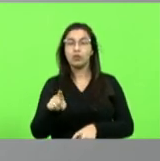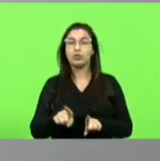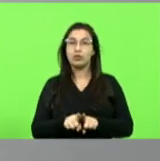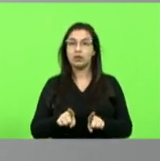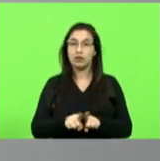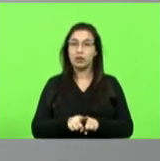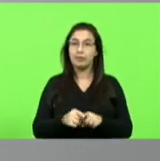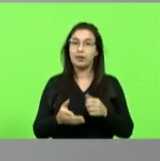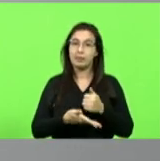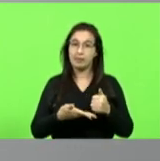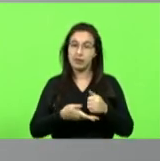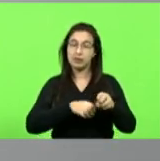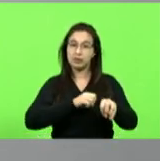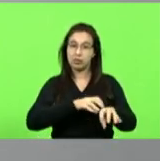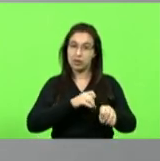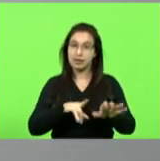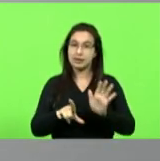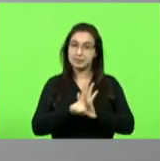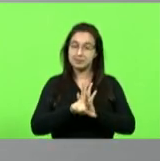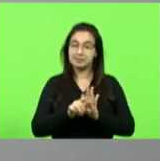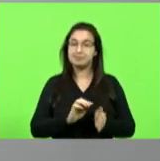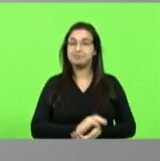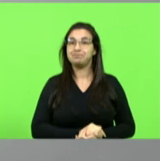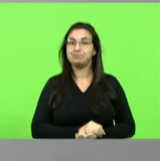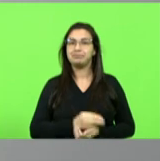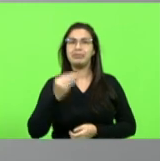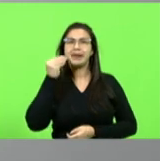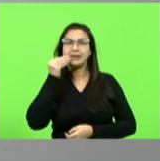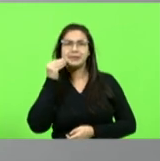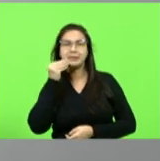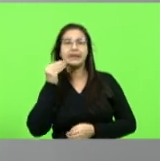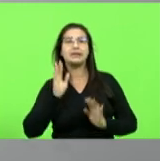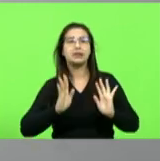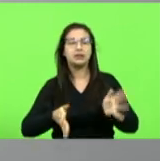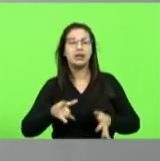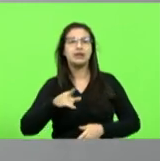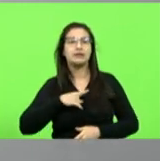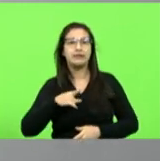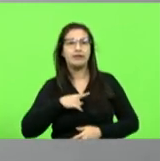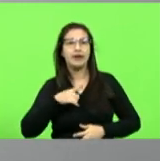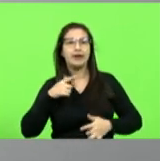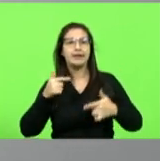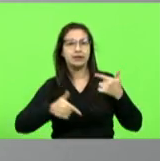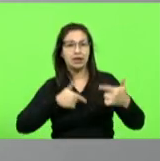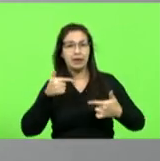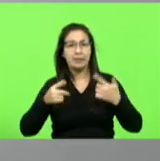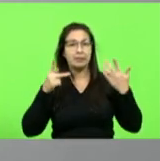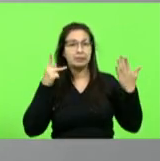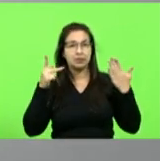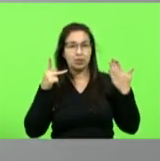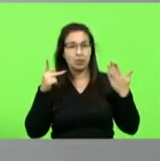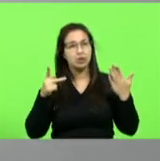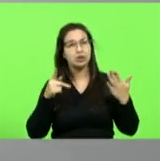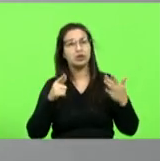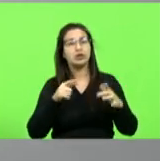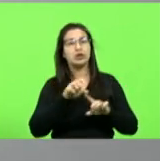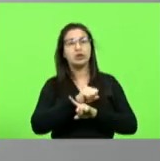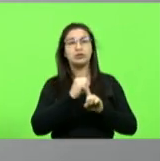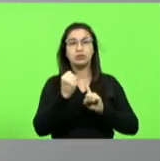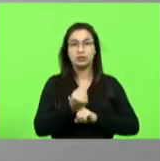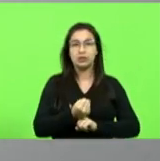da Educação. As experiências, né, que nós já temos de trabalho da psicologia e do serviço social em